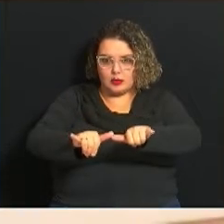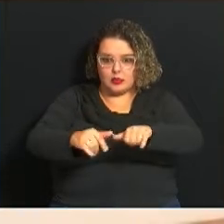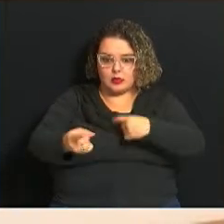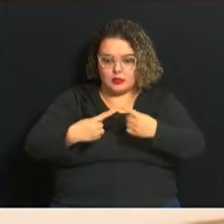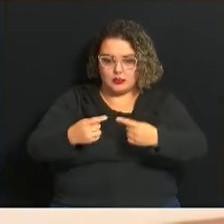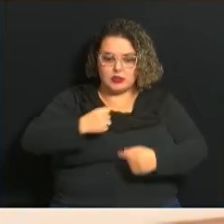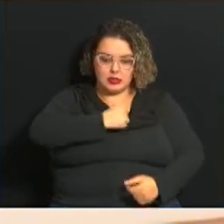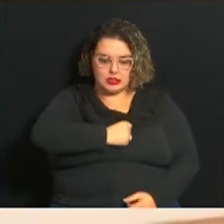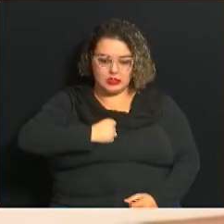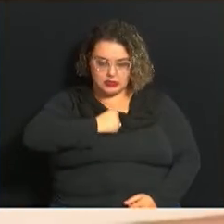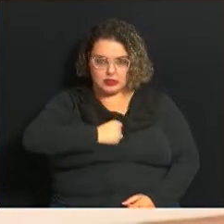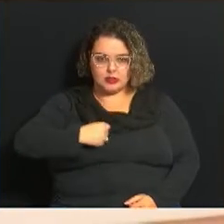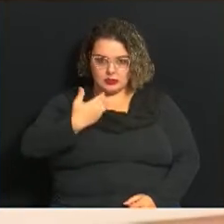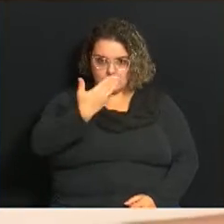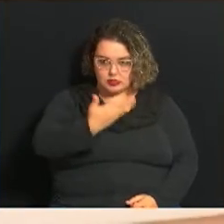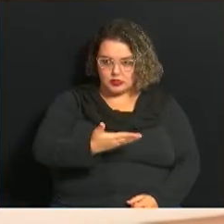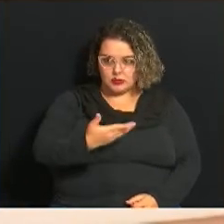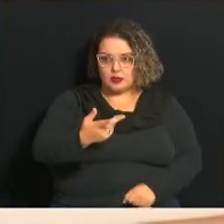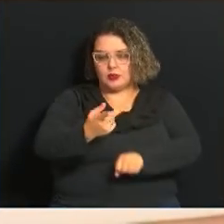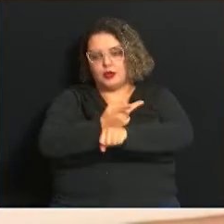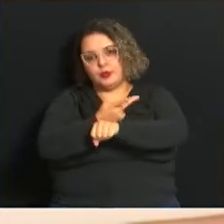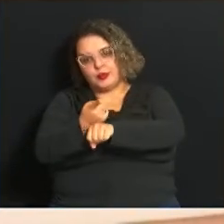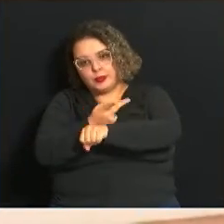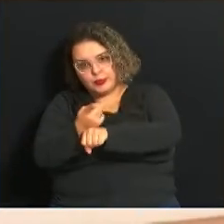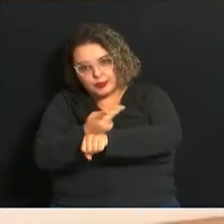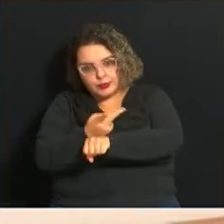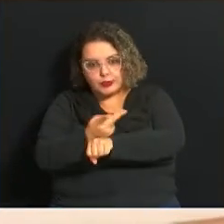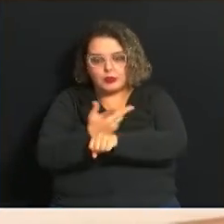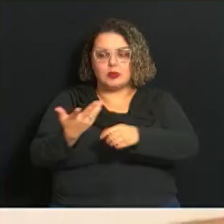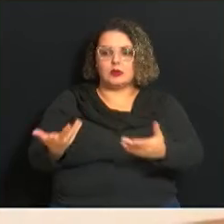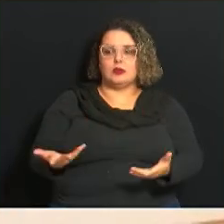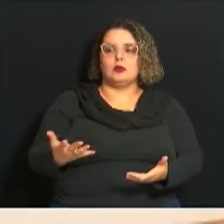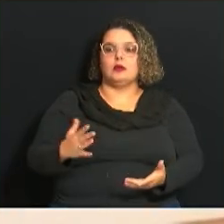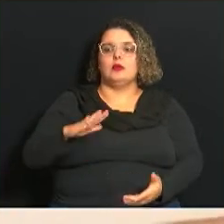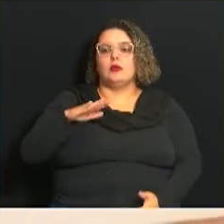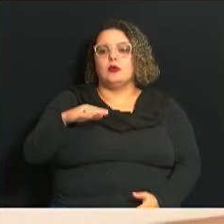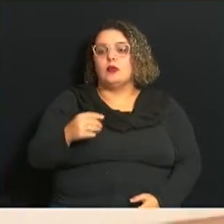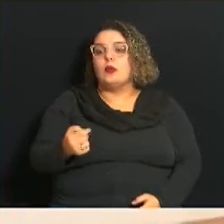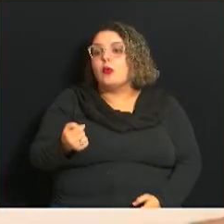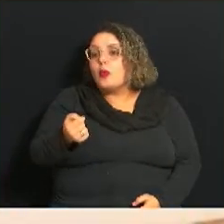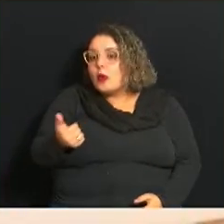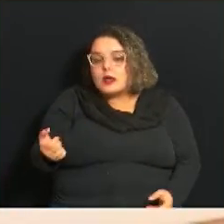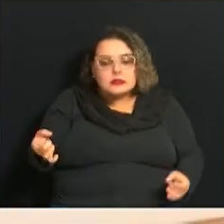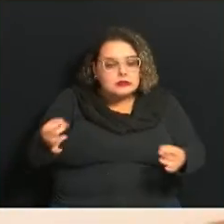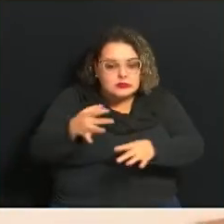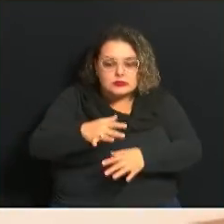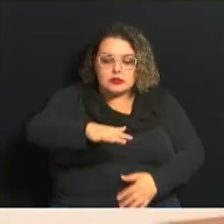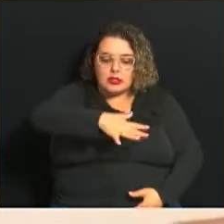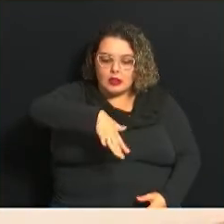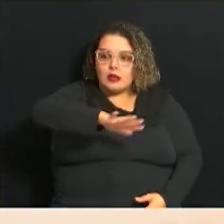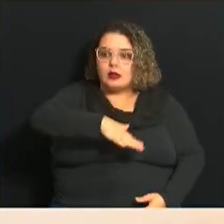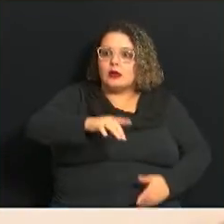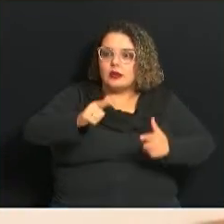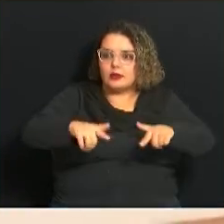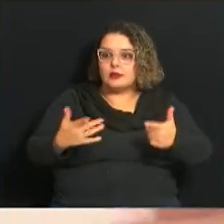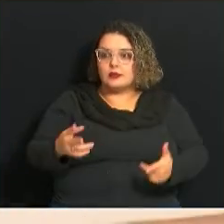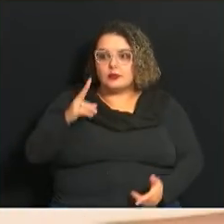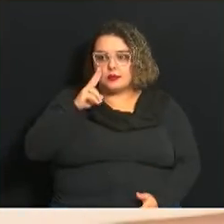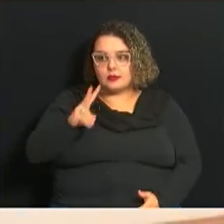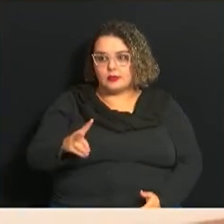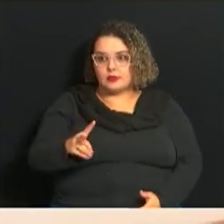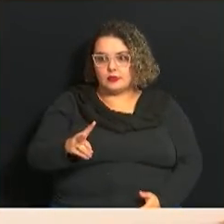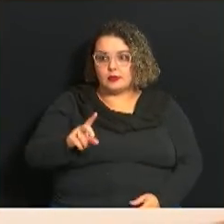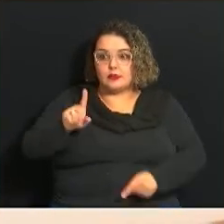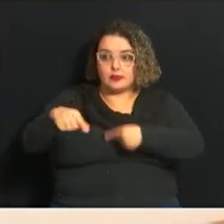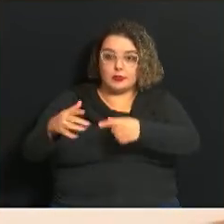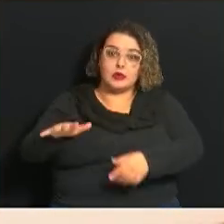Saudade. Aí procuramos. Aí quando a gente estava quase desistindo de procurar ali naquela região onde falaram que viram ele, eu falei, vamos para as outras